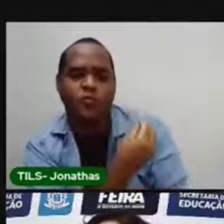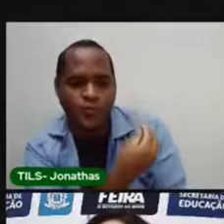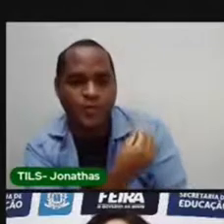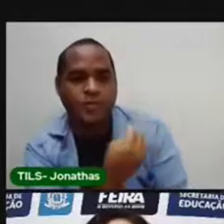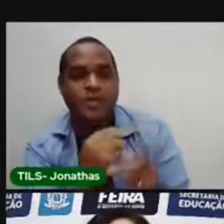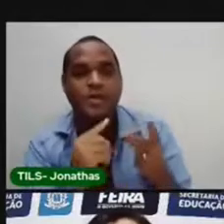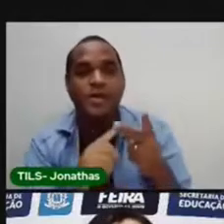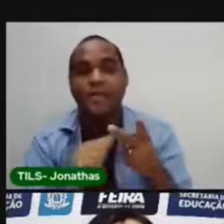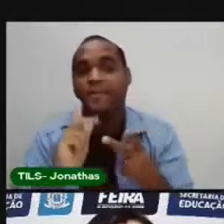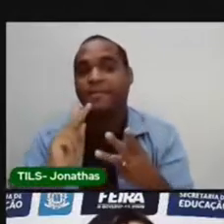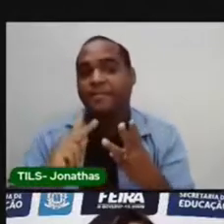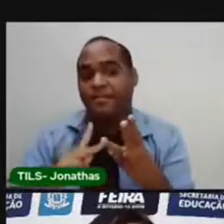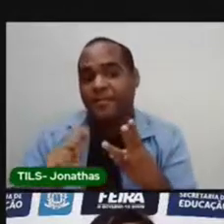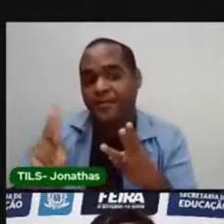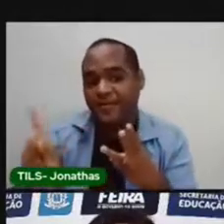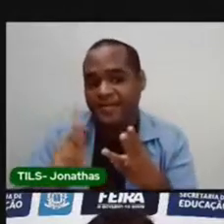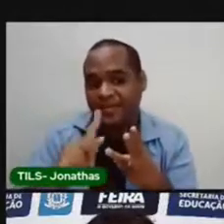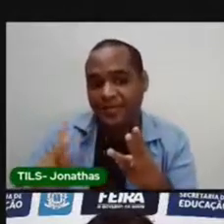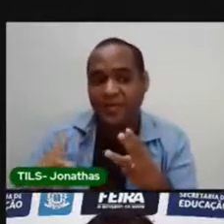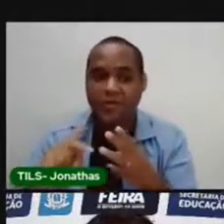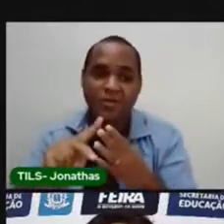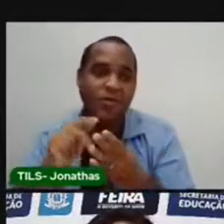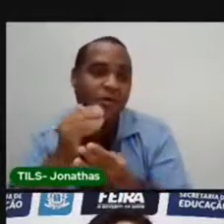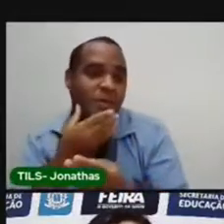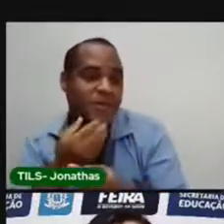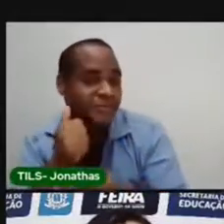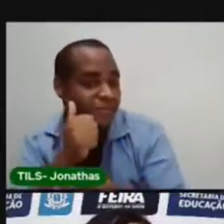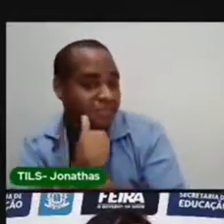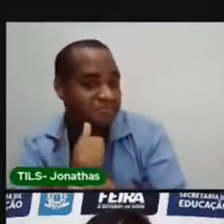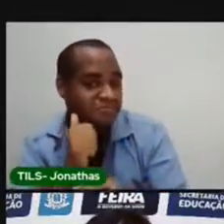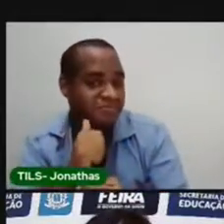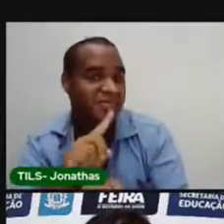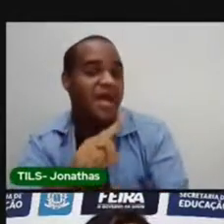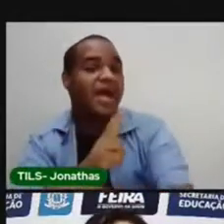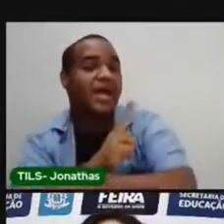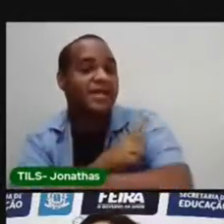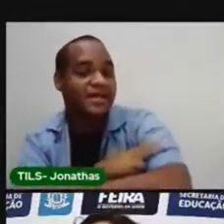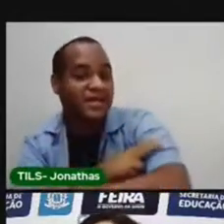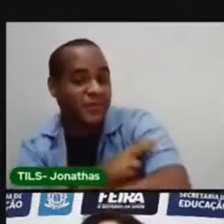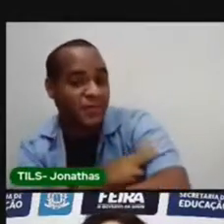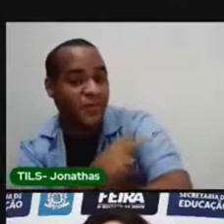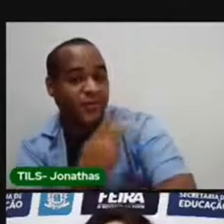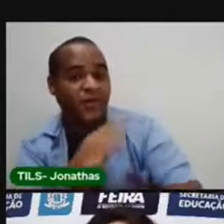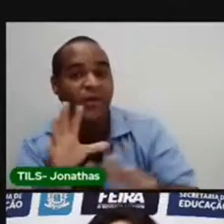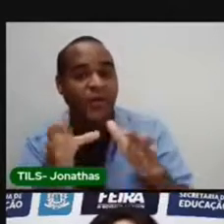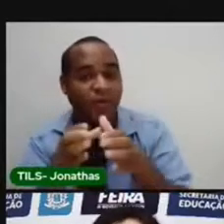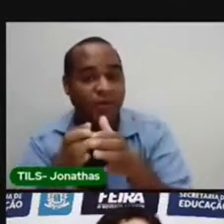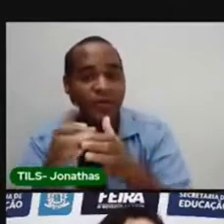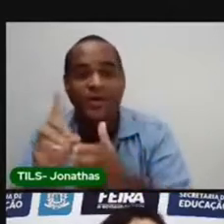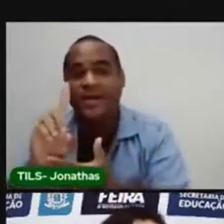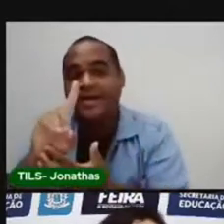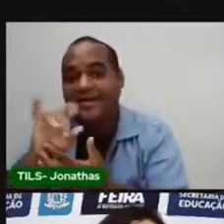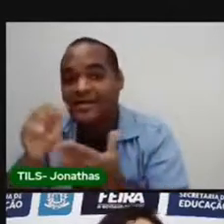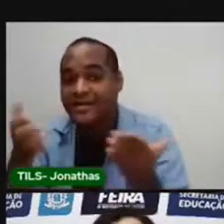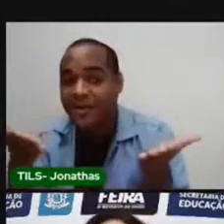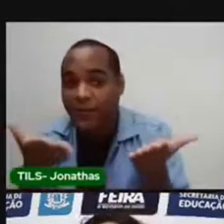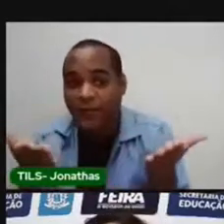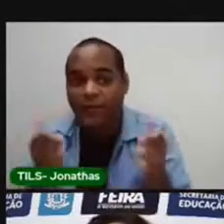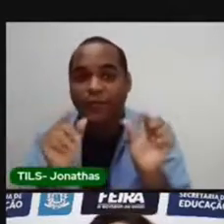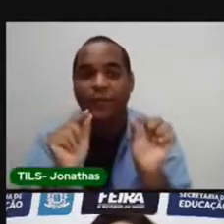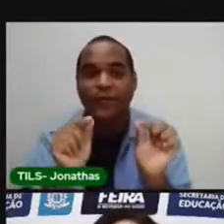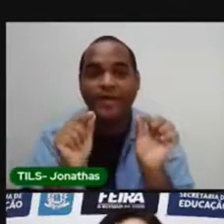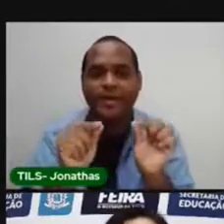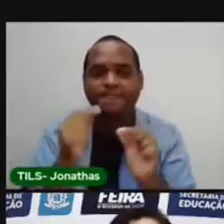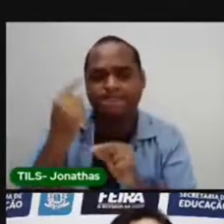completo, o nome do seu professor, da sua professora, a sua turma e a data. E não esqueçam